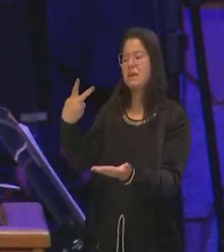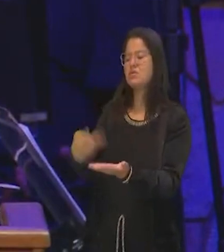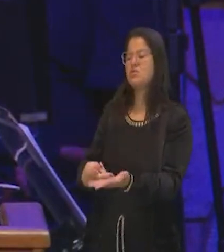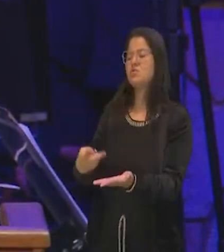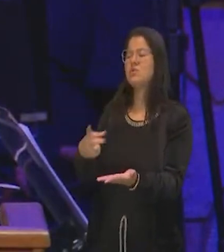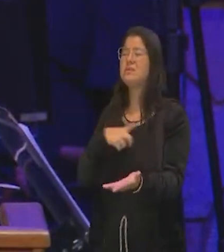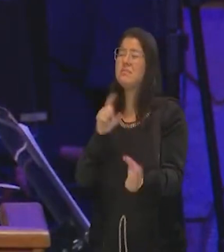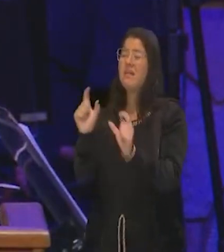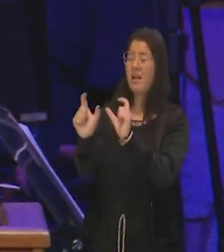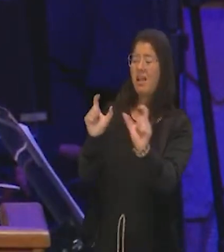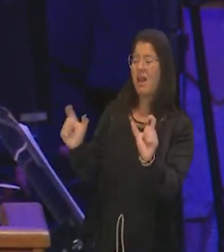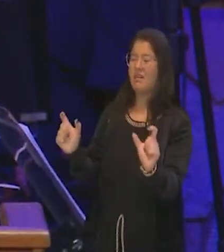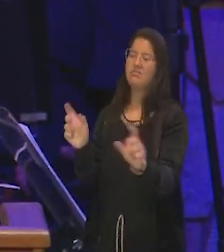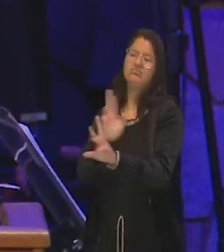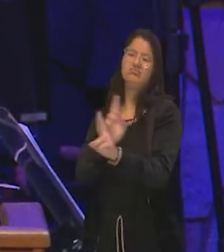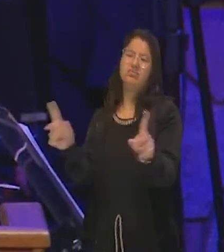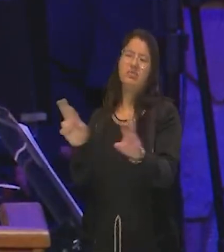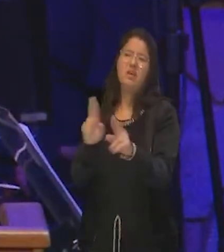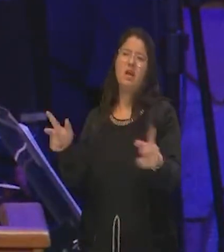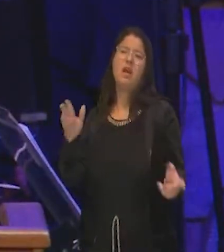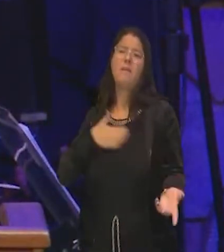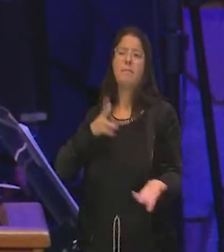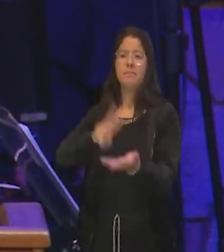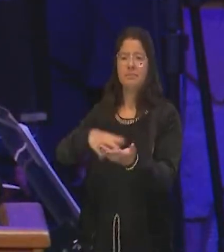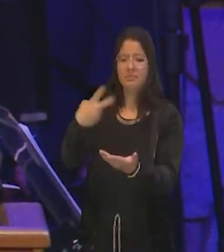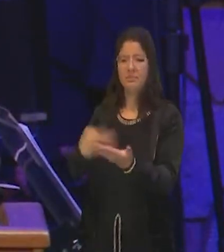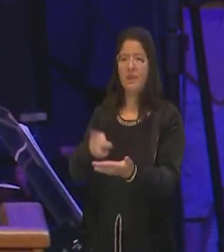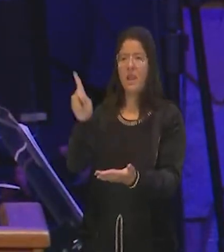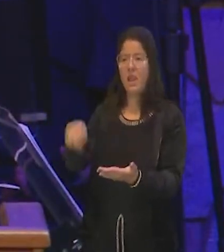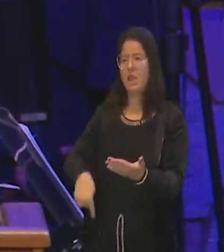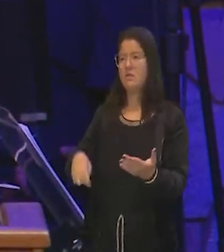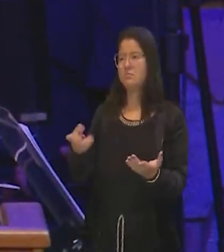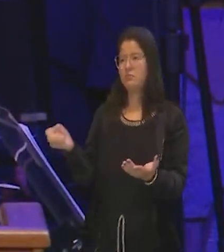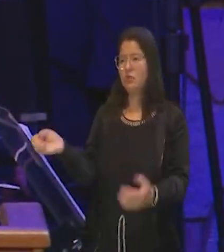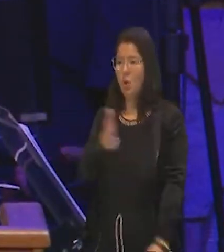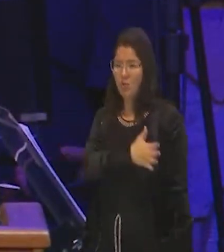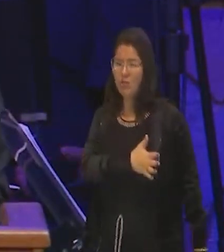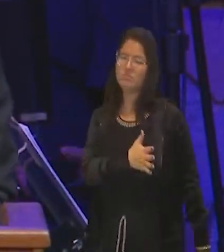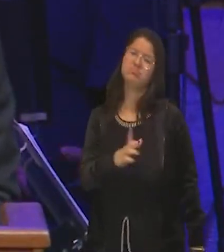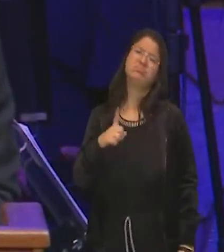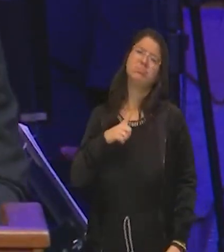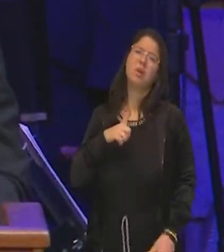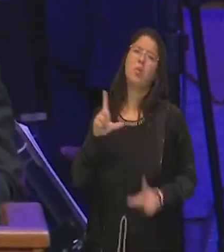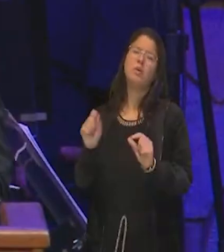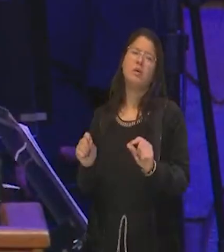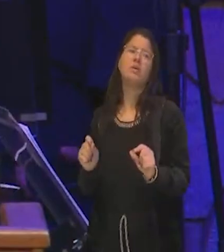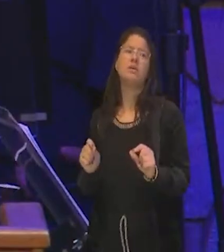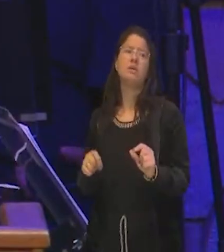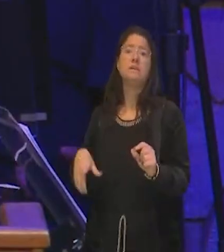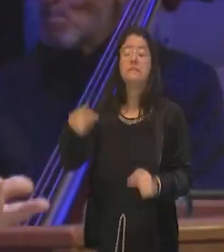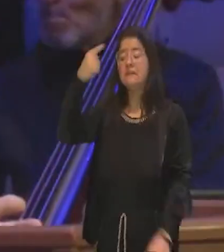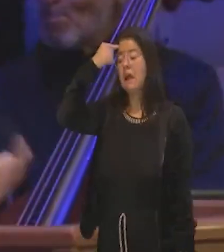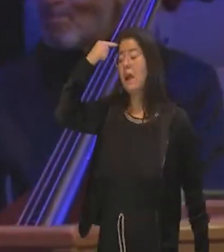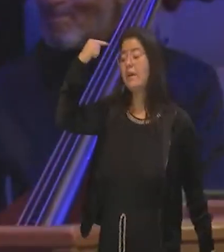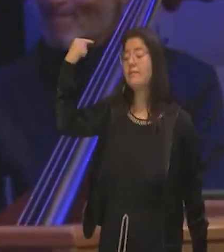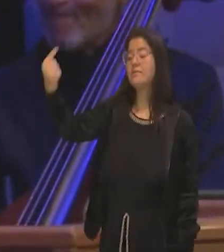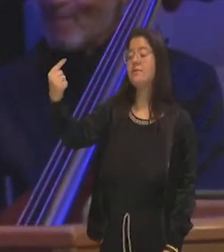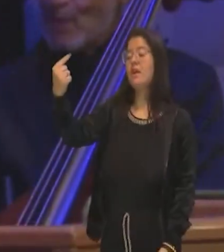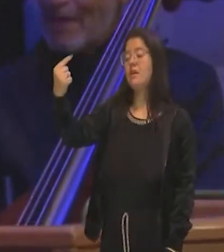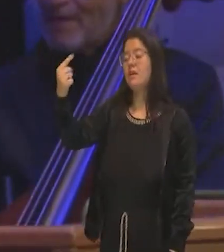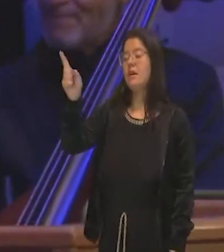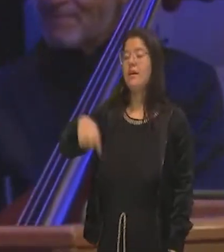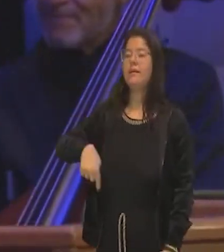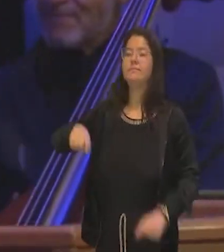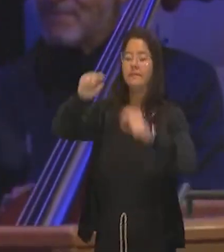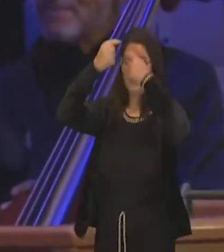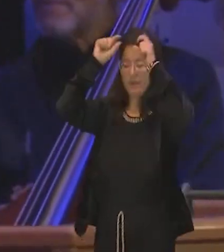palavra ou outra diferente, a minha versão é a Revista e Atualizada, que ela traz basicamente a ideia e a intenção da língua grega,